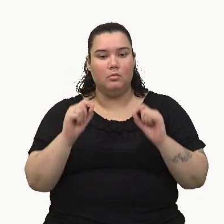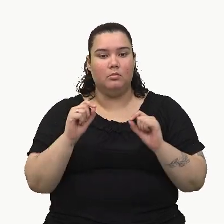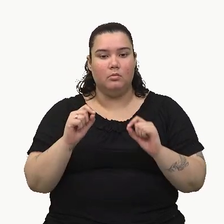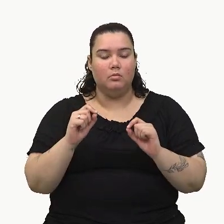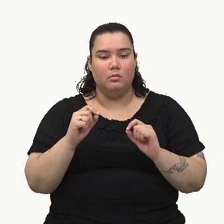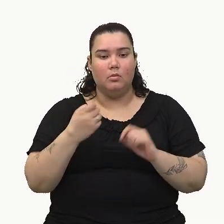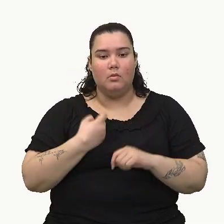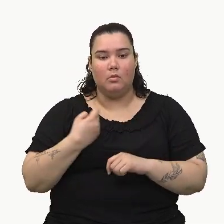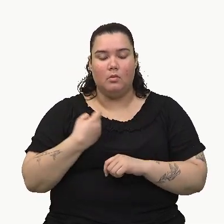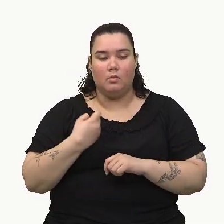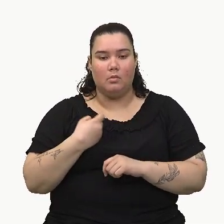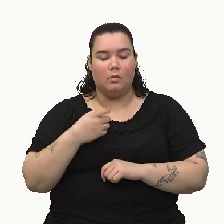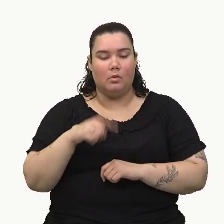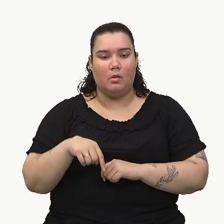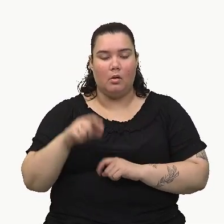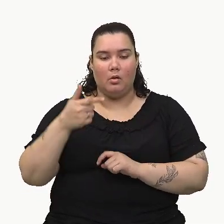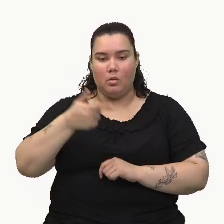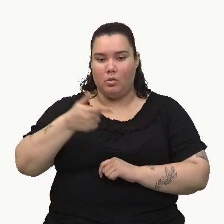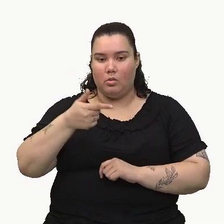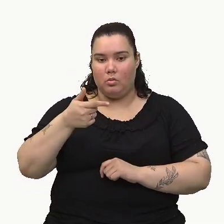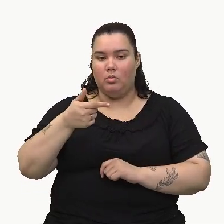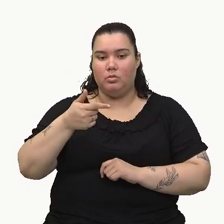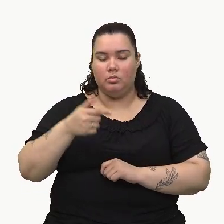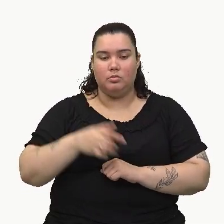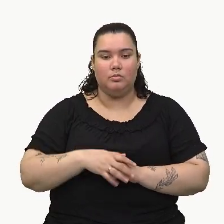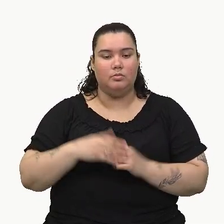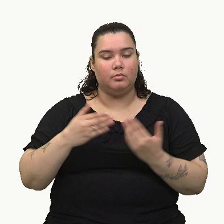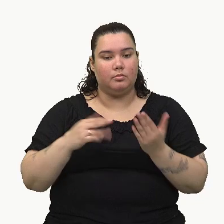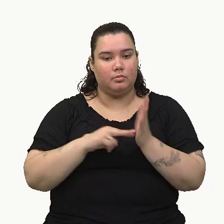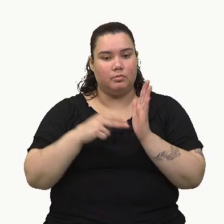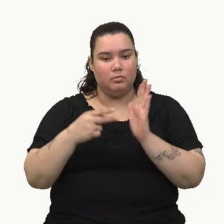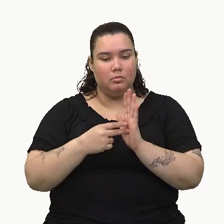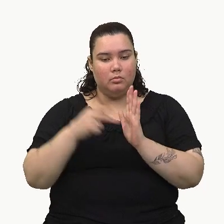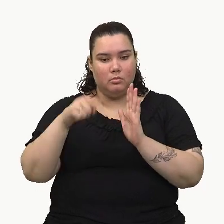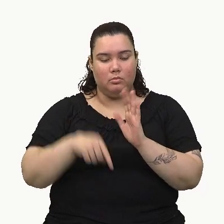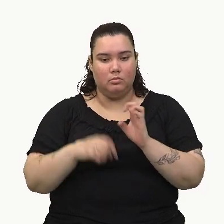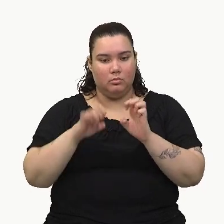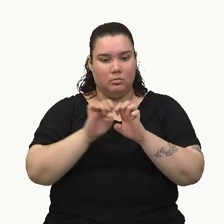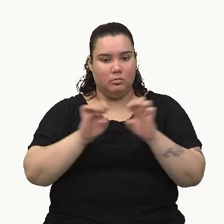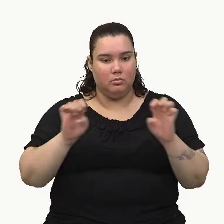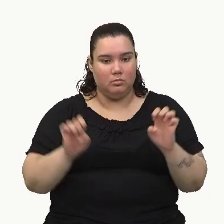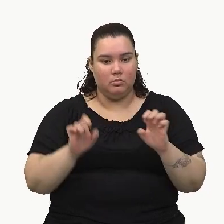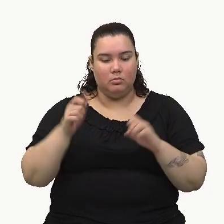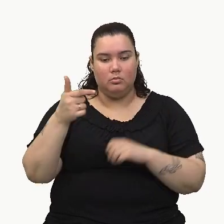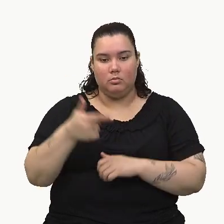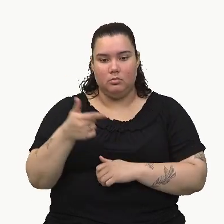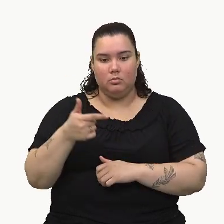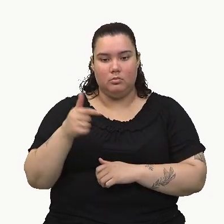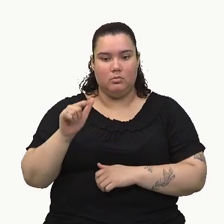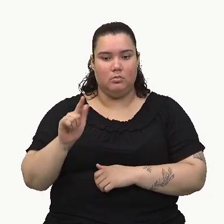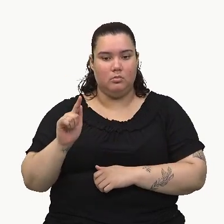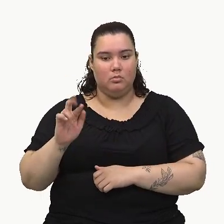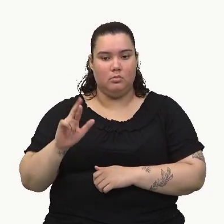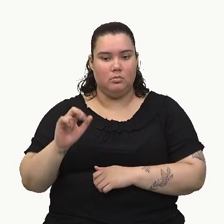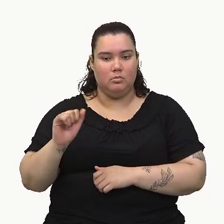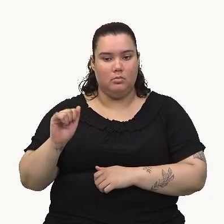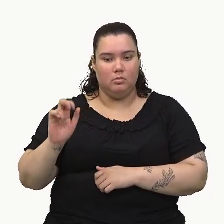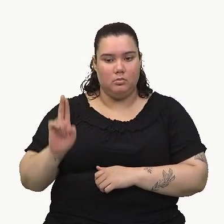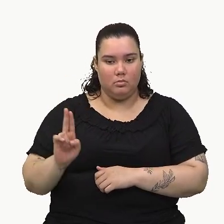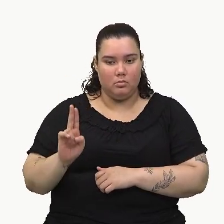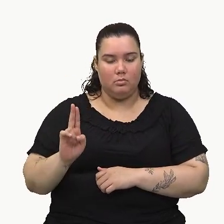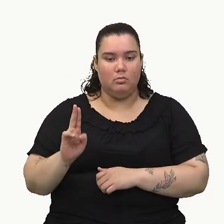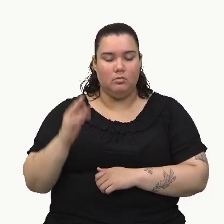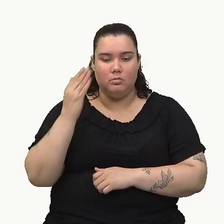dos resultados é igual a 2. Isso quer dizer, então, que o grau dessa expressão